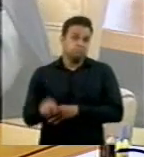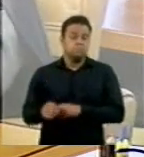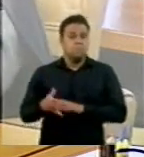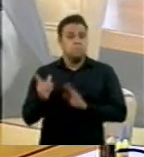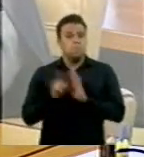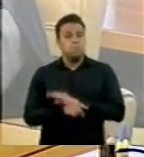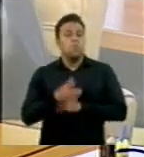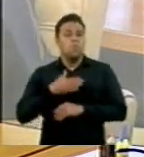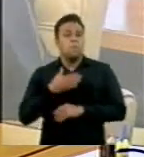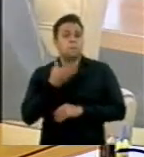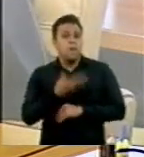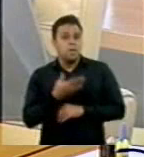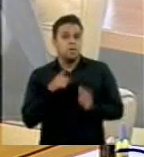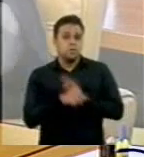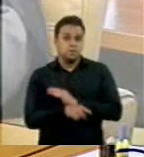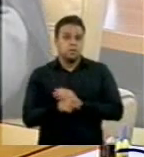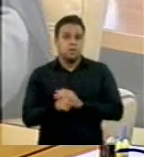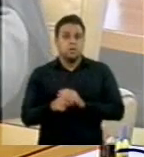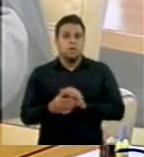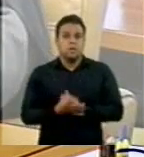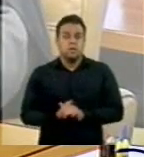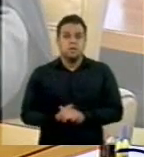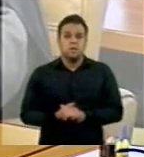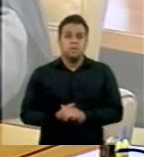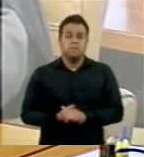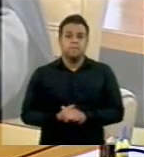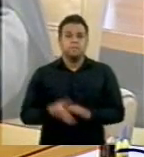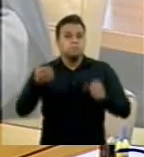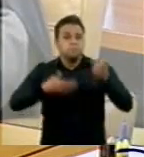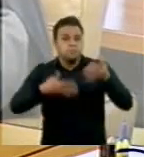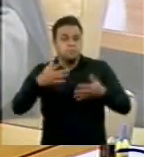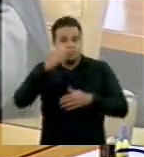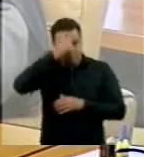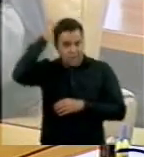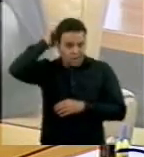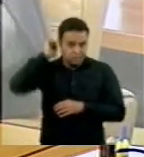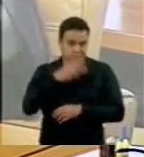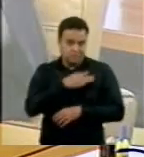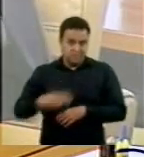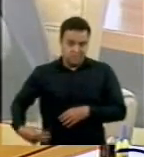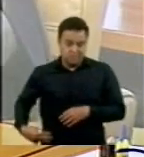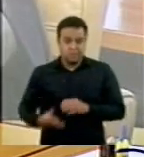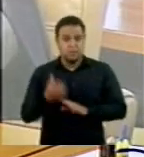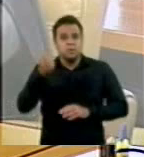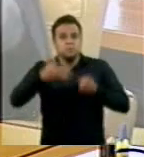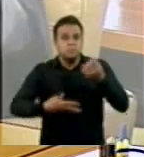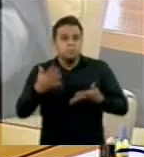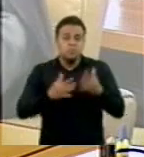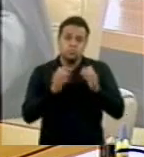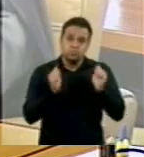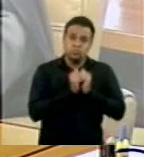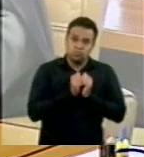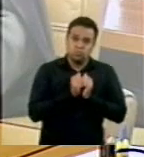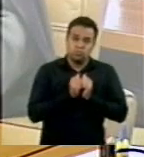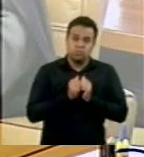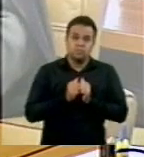Gostaria de nesse momento, ouvir a ponderação do ministro Alexandre de Moraes para enfrentarmos juntos